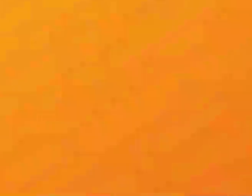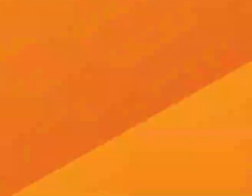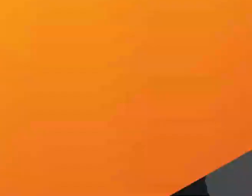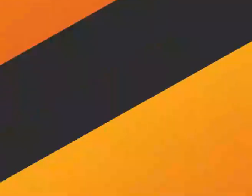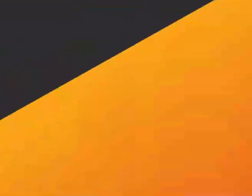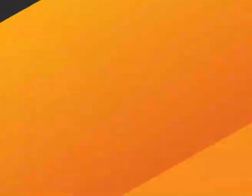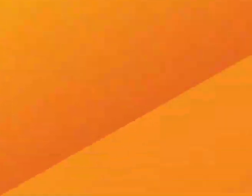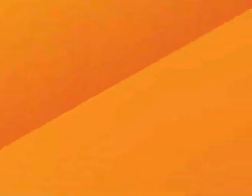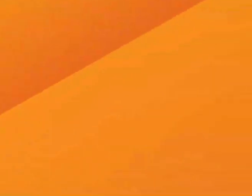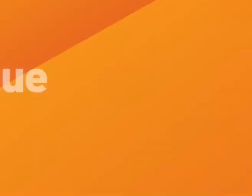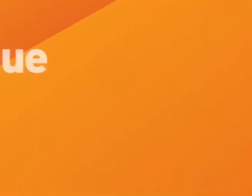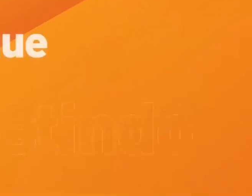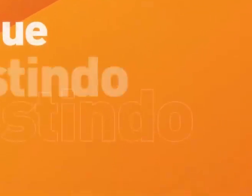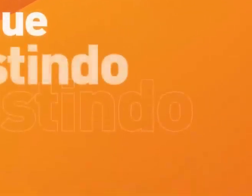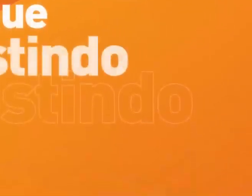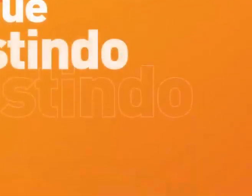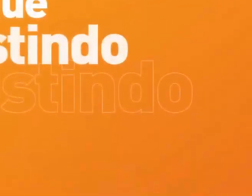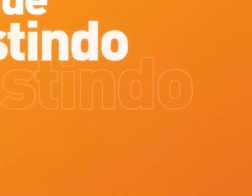Tchau.